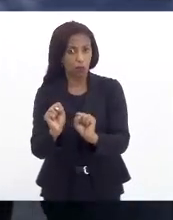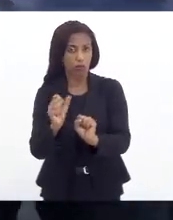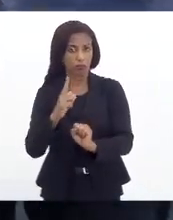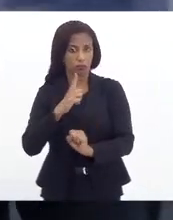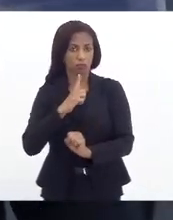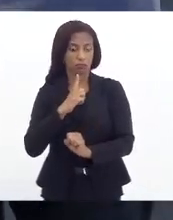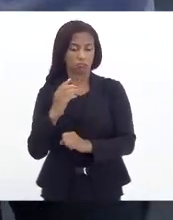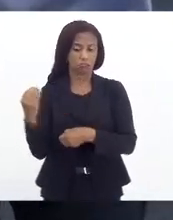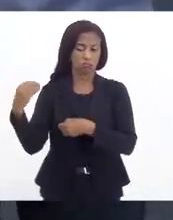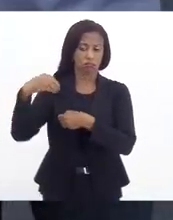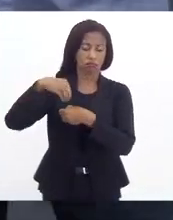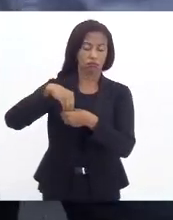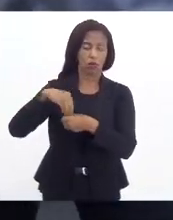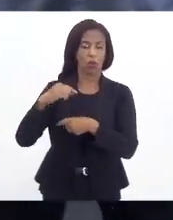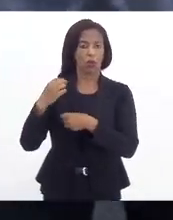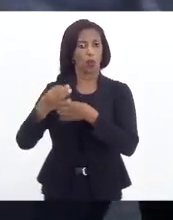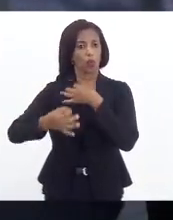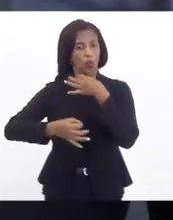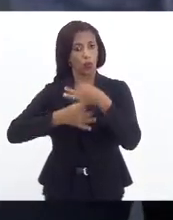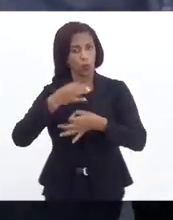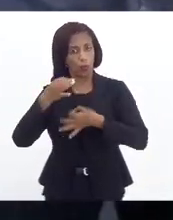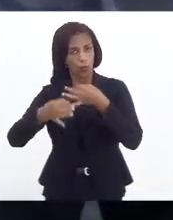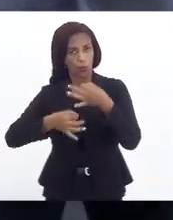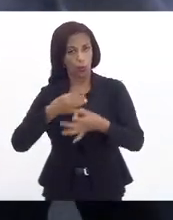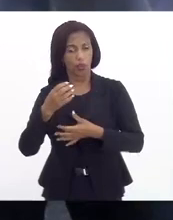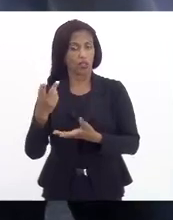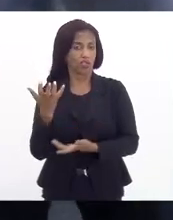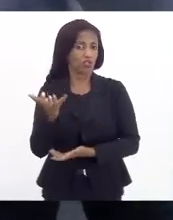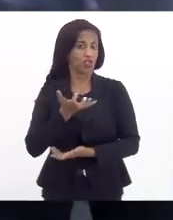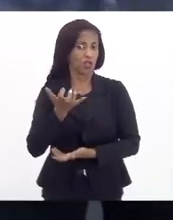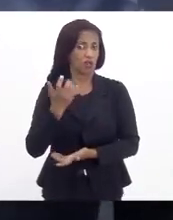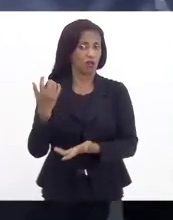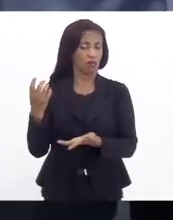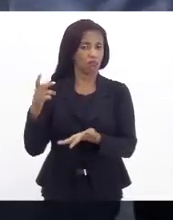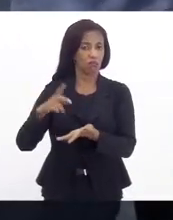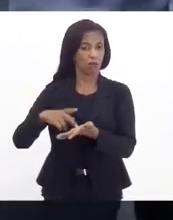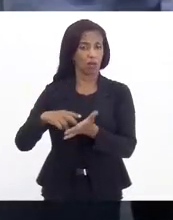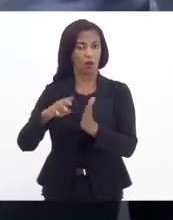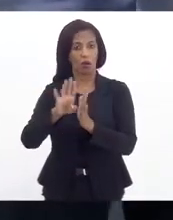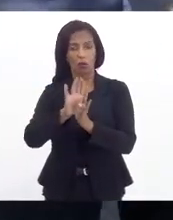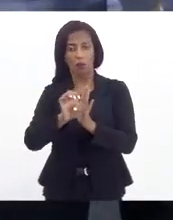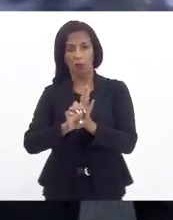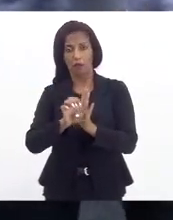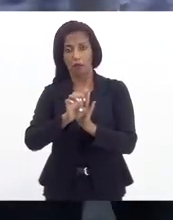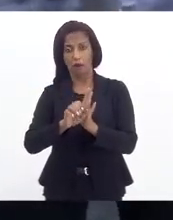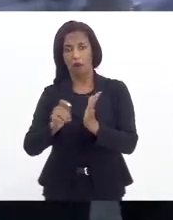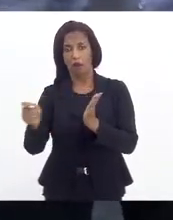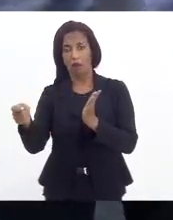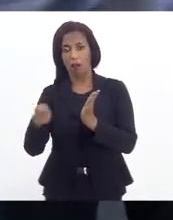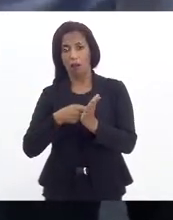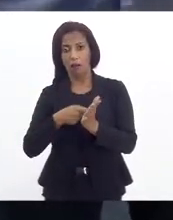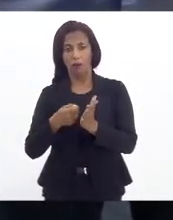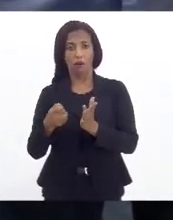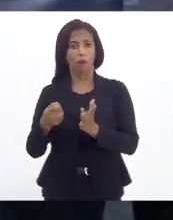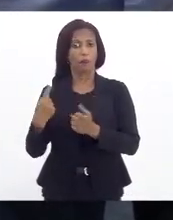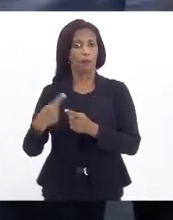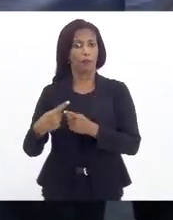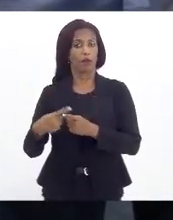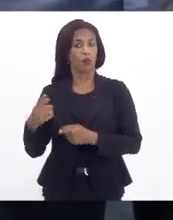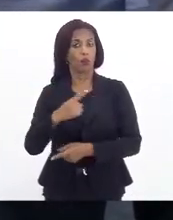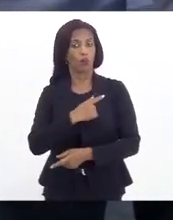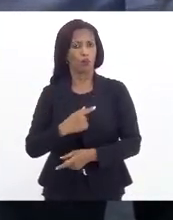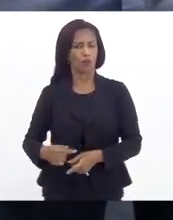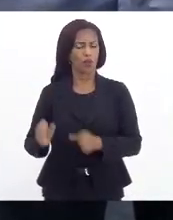o que a gente está formalizando, é, na verdade, uma emenda autorizativa para que o governo possa